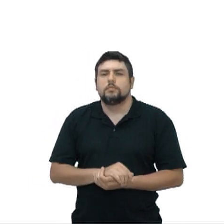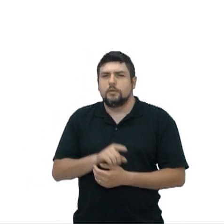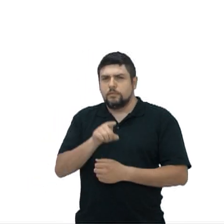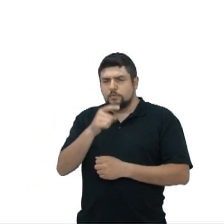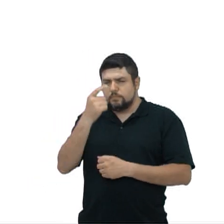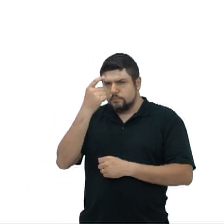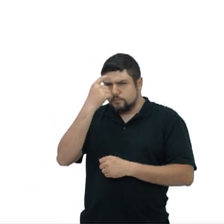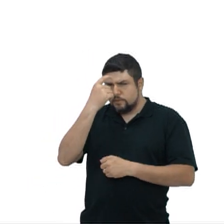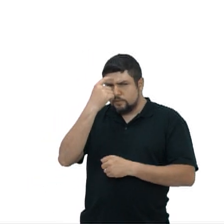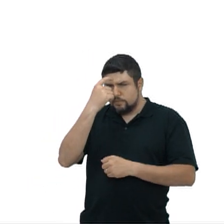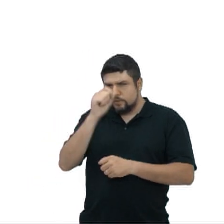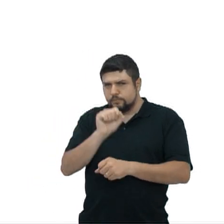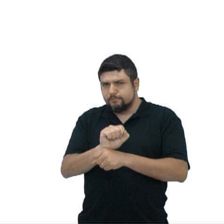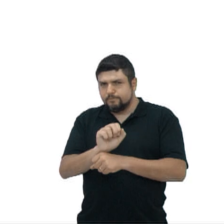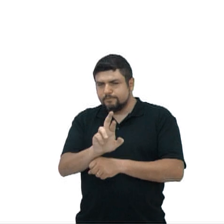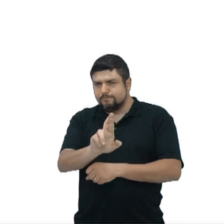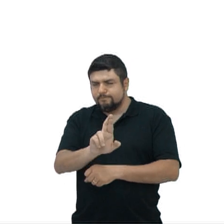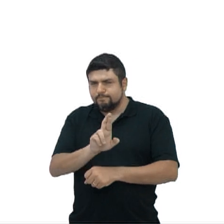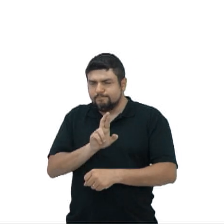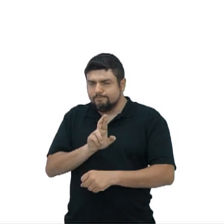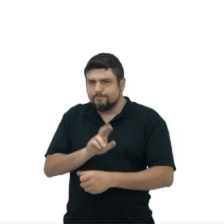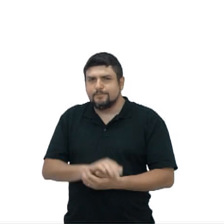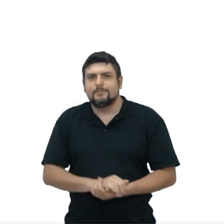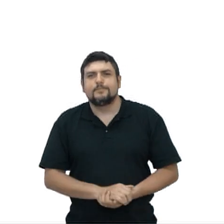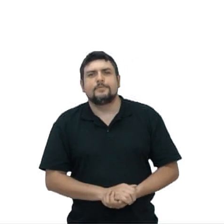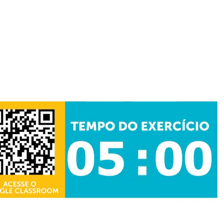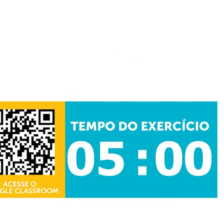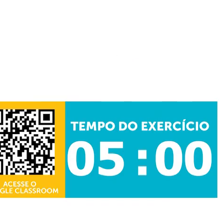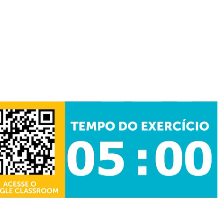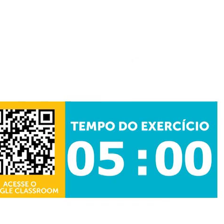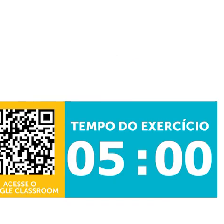Faz aí, tô aqui esperando. Música!